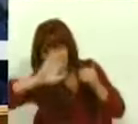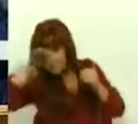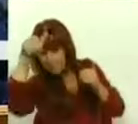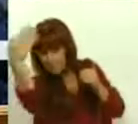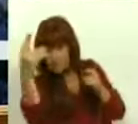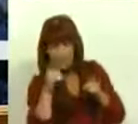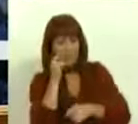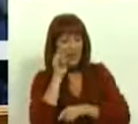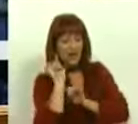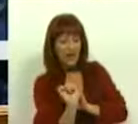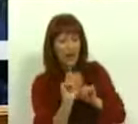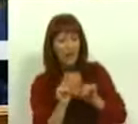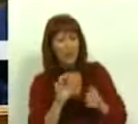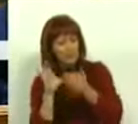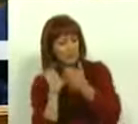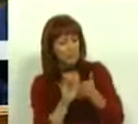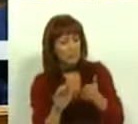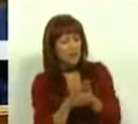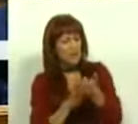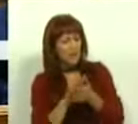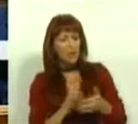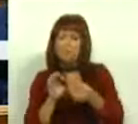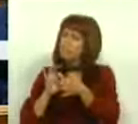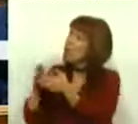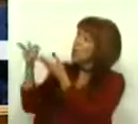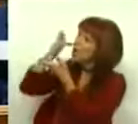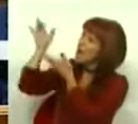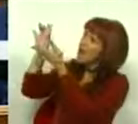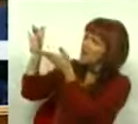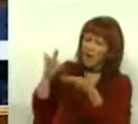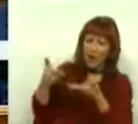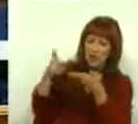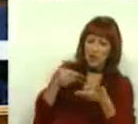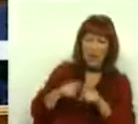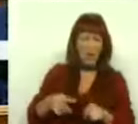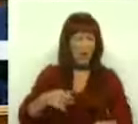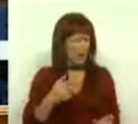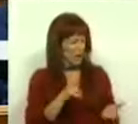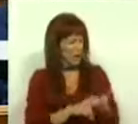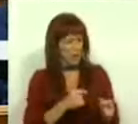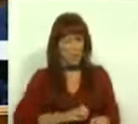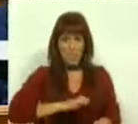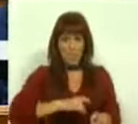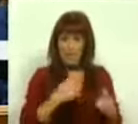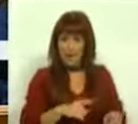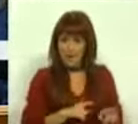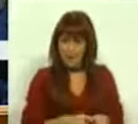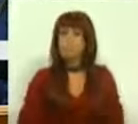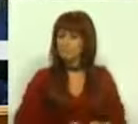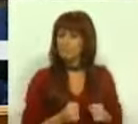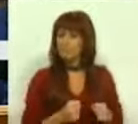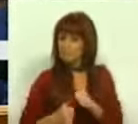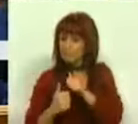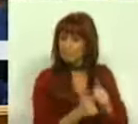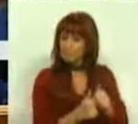primeiro de quem está a financiar-se com base na solidariedade externa é ter o reconhecimento e a confiança de que